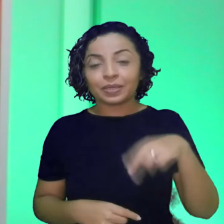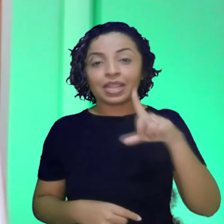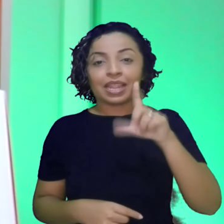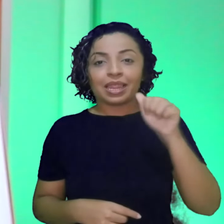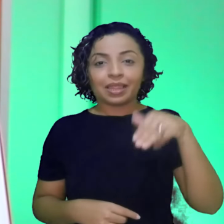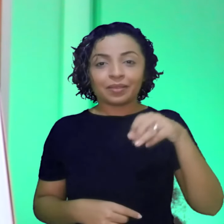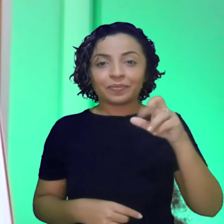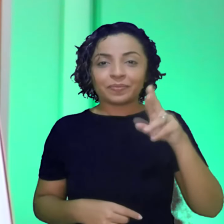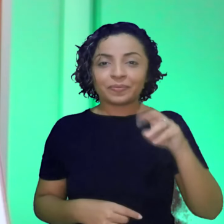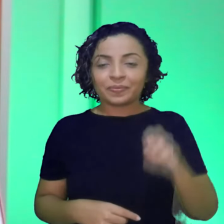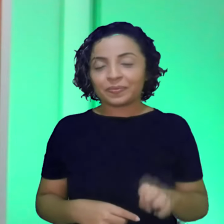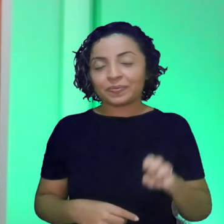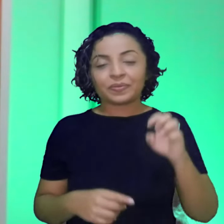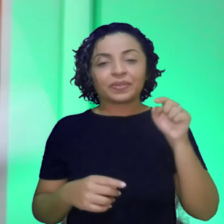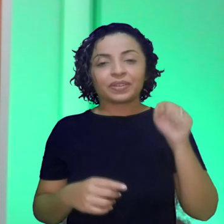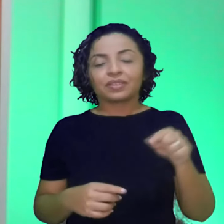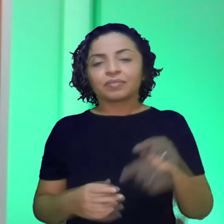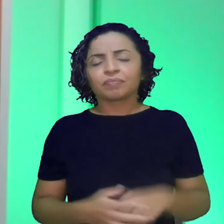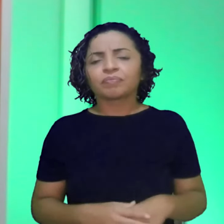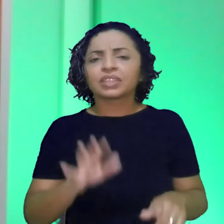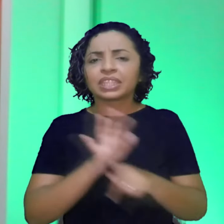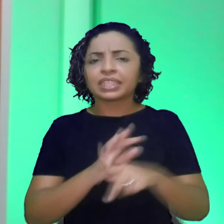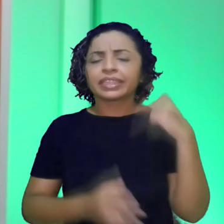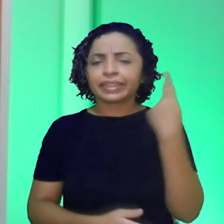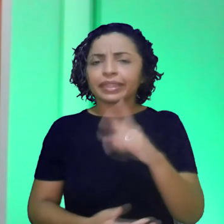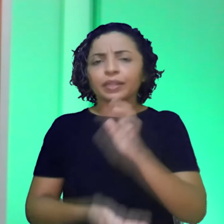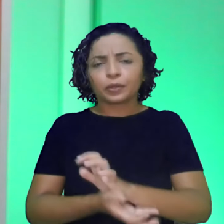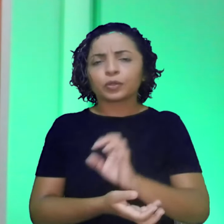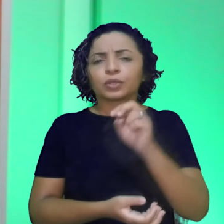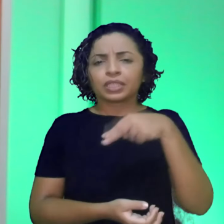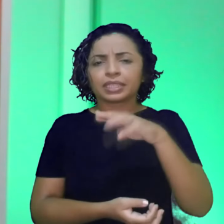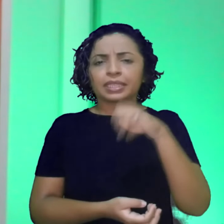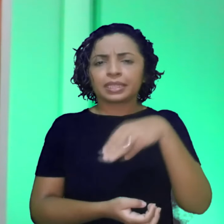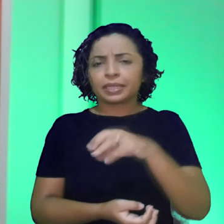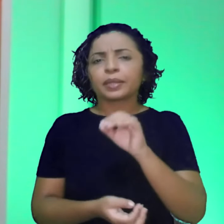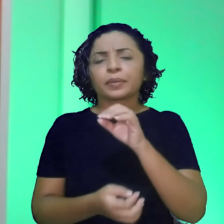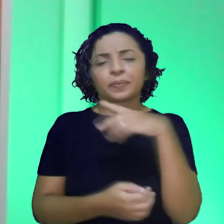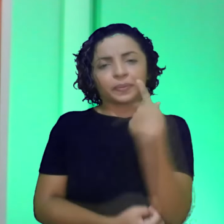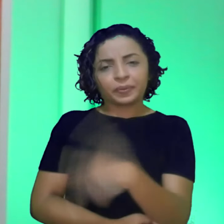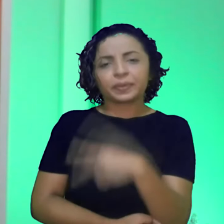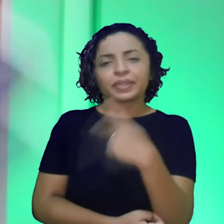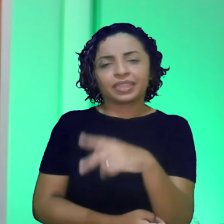Lamoureux nasceu em Toulouse, França, que é bem típico da editora Nemo, traz muitos desses